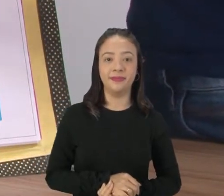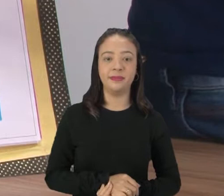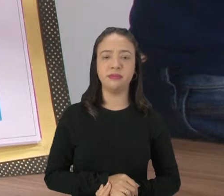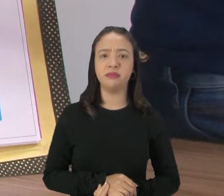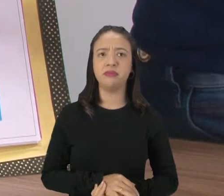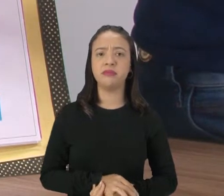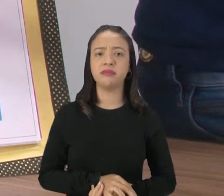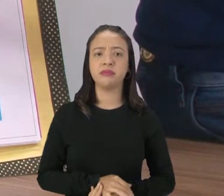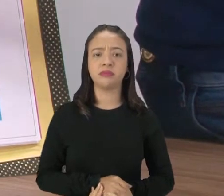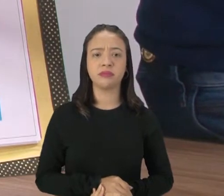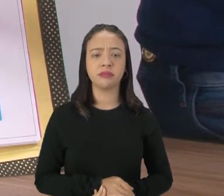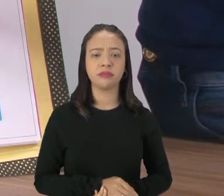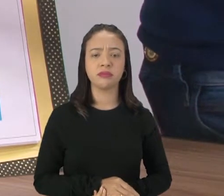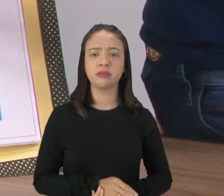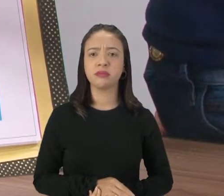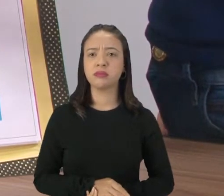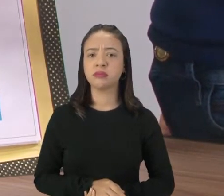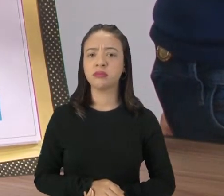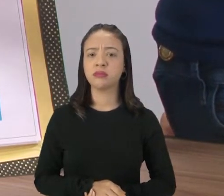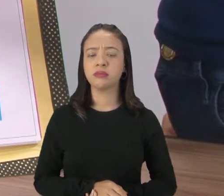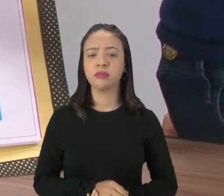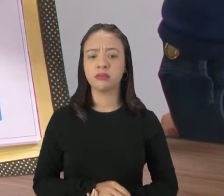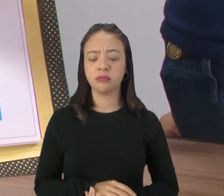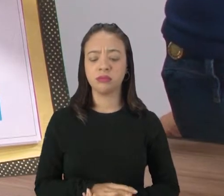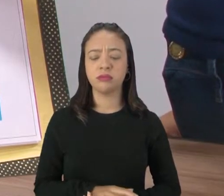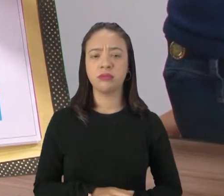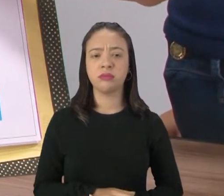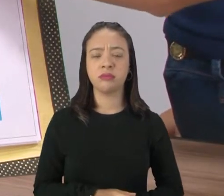Quem são os